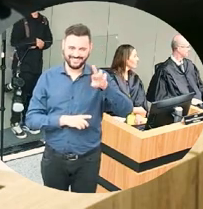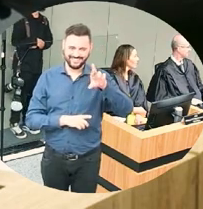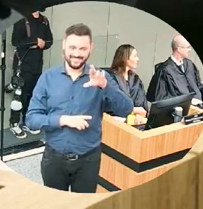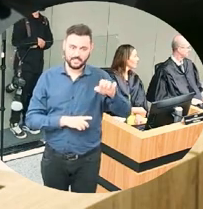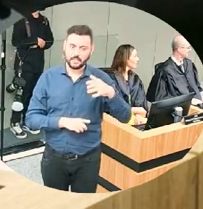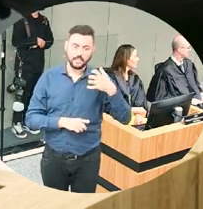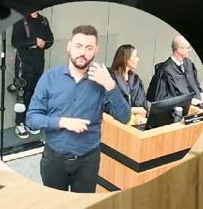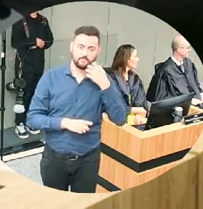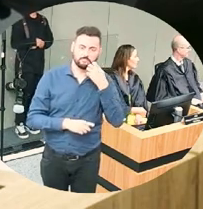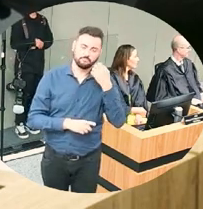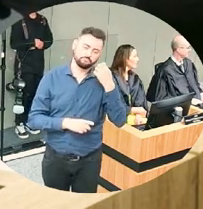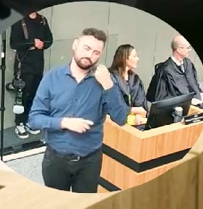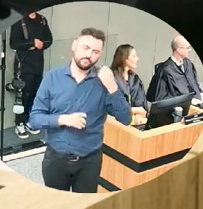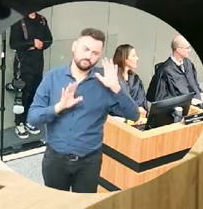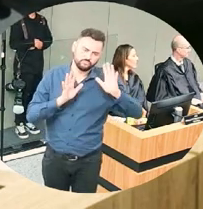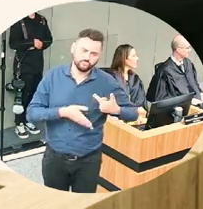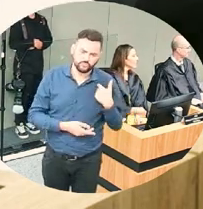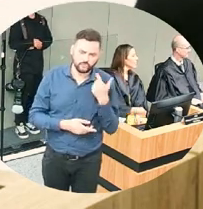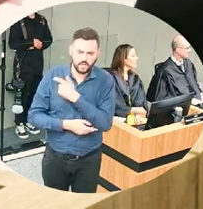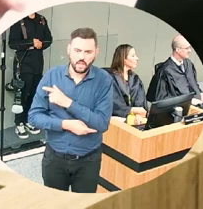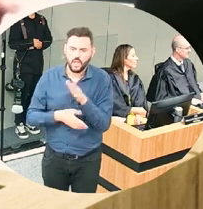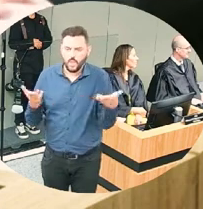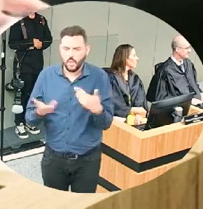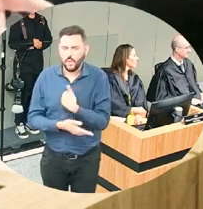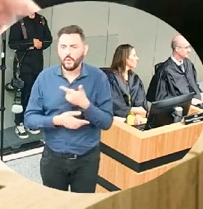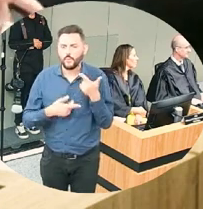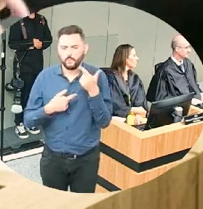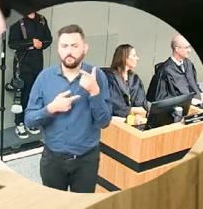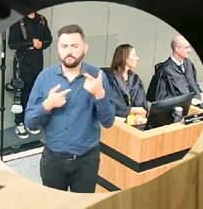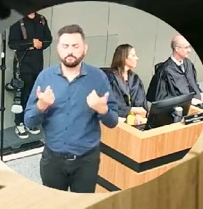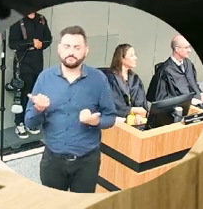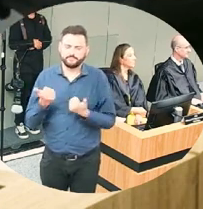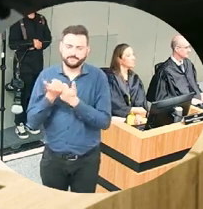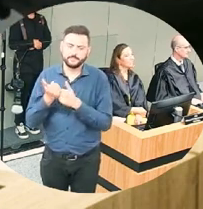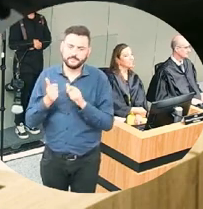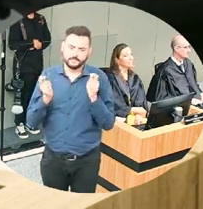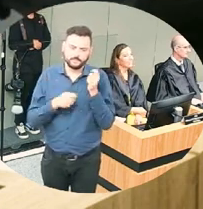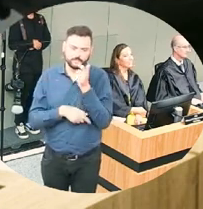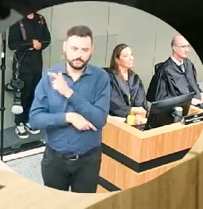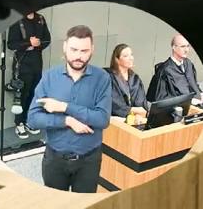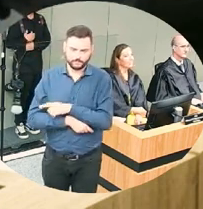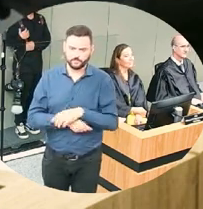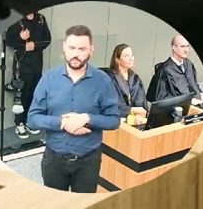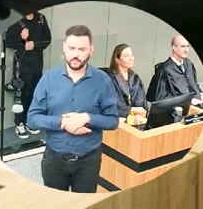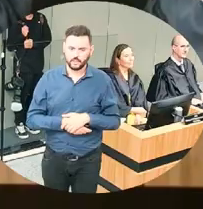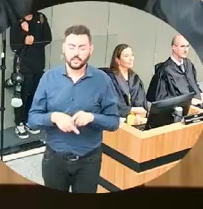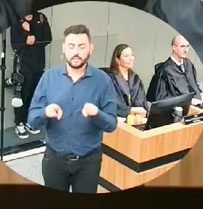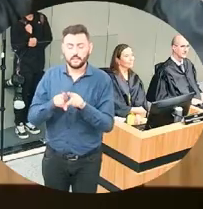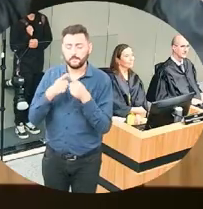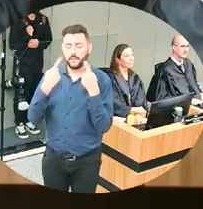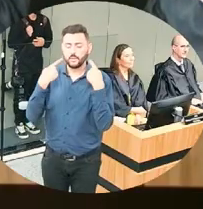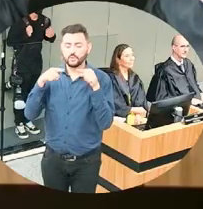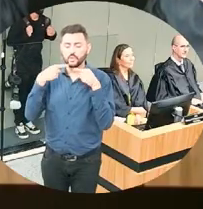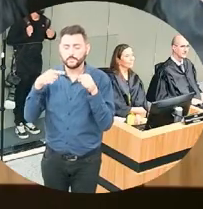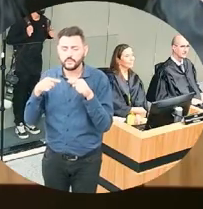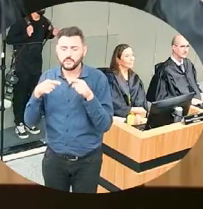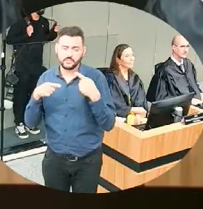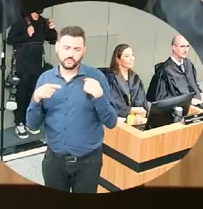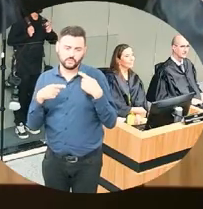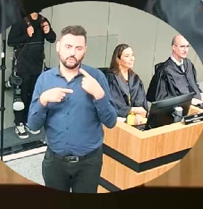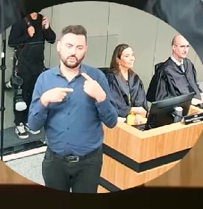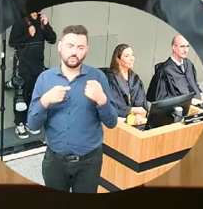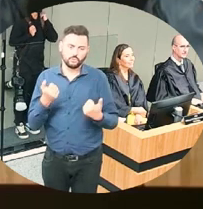Tribunal Superior do Trabalho e grande orgulho Catarinense nosso novo Ouvidor substituto